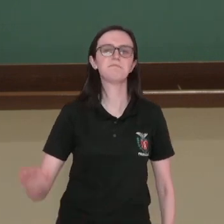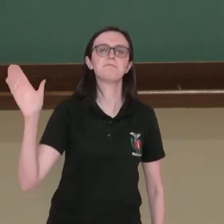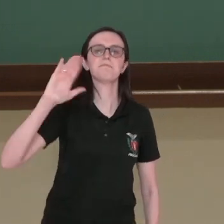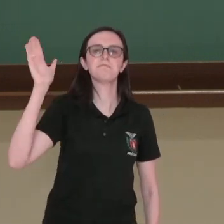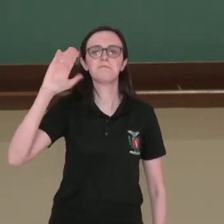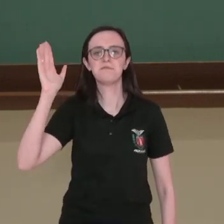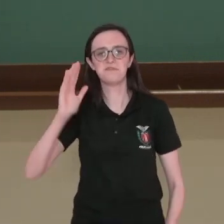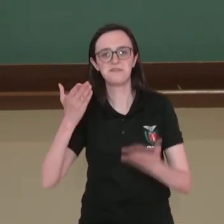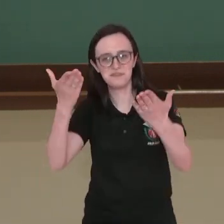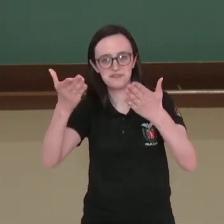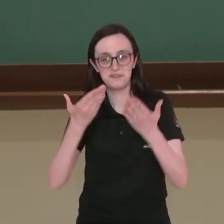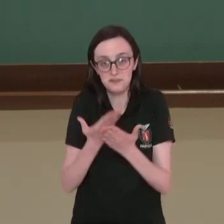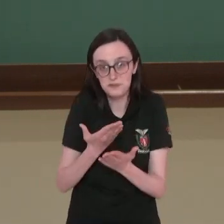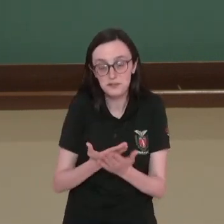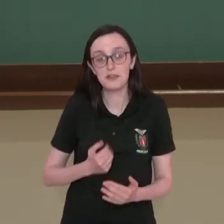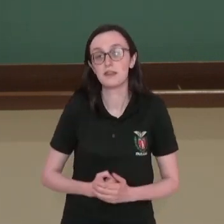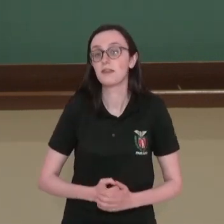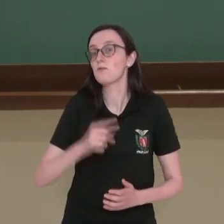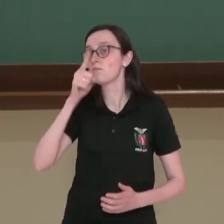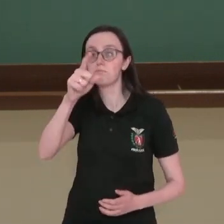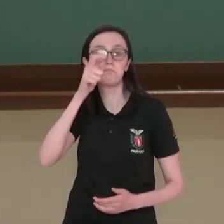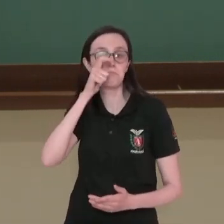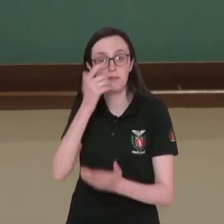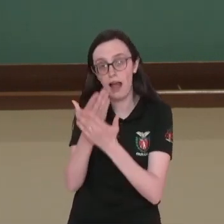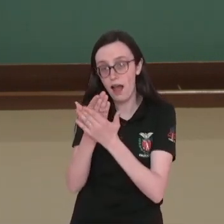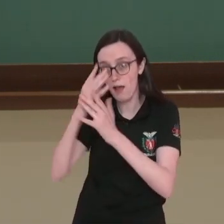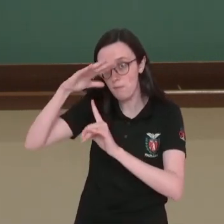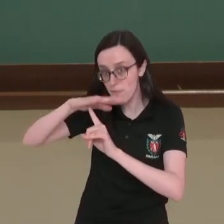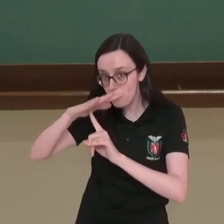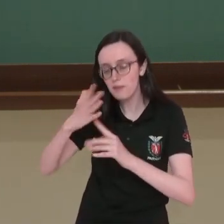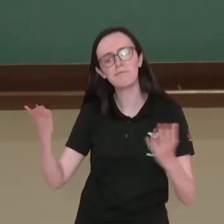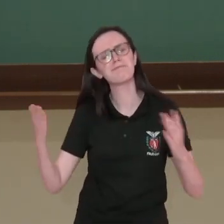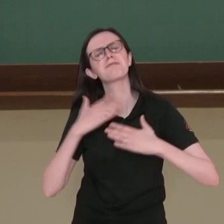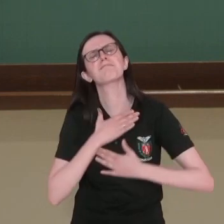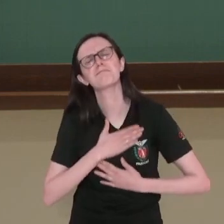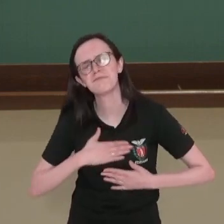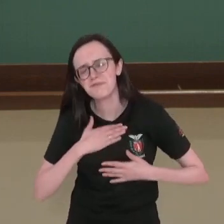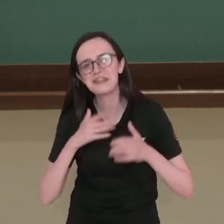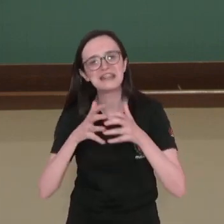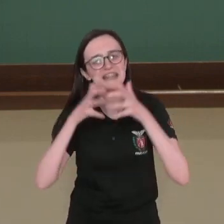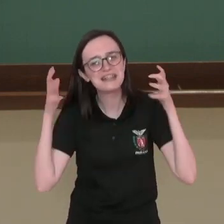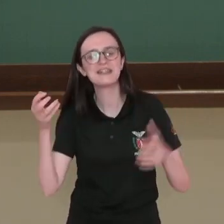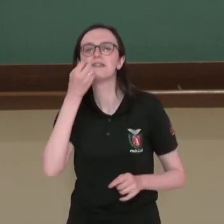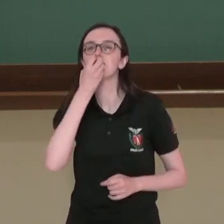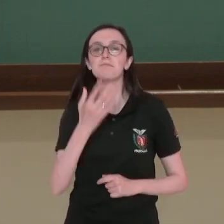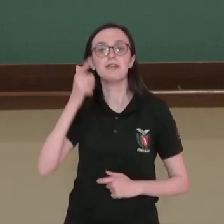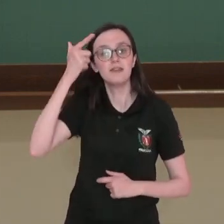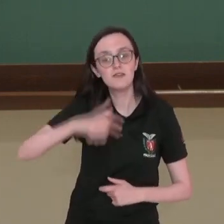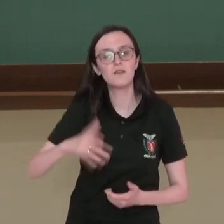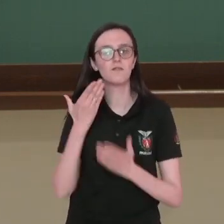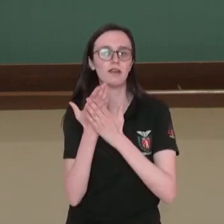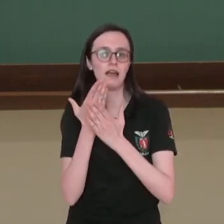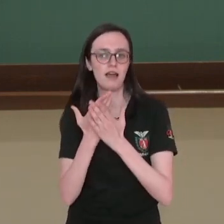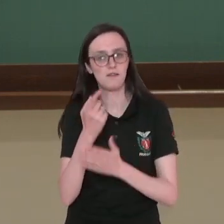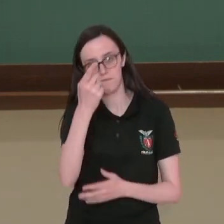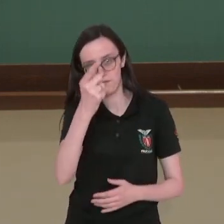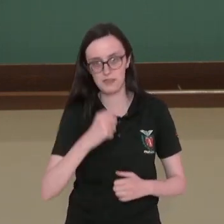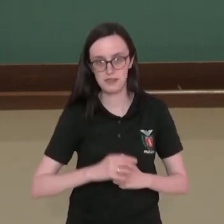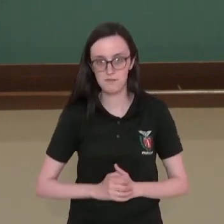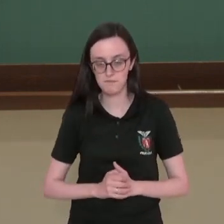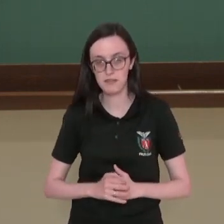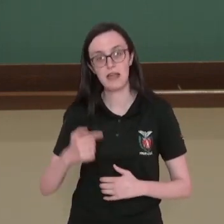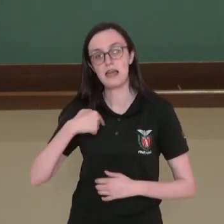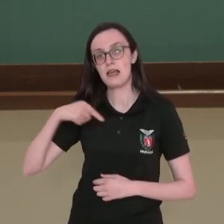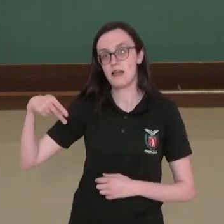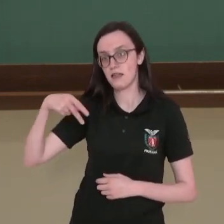Olá, querido estudante! Você que assiste às aulas Paraná, que prazer imenso fazer aqui mais uma aula para você. Eu